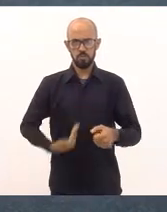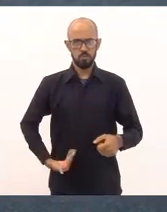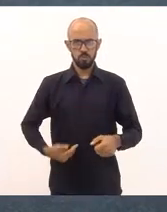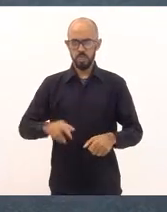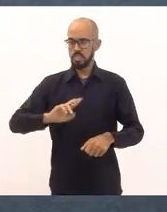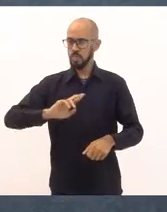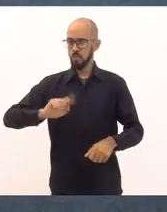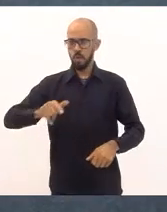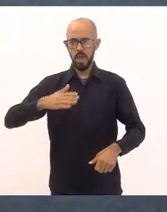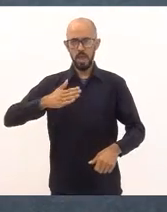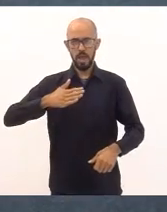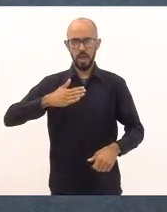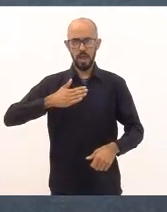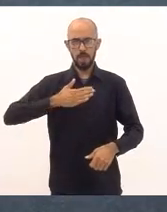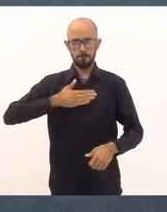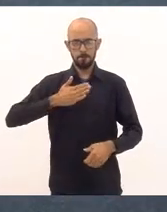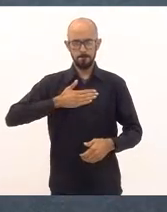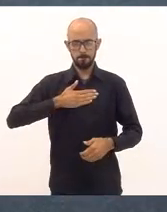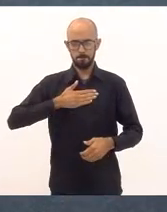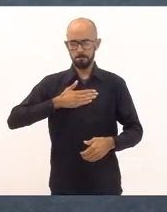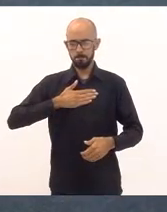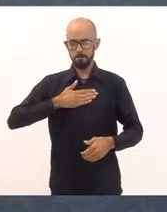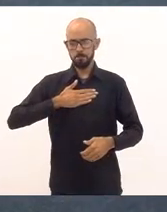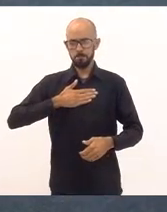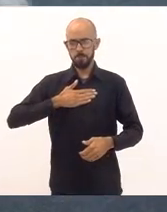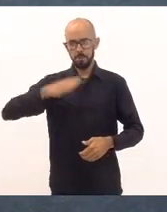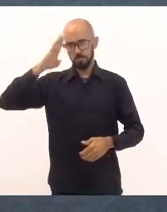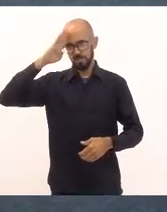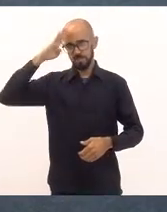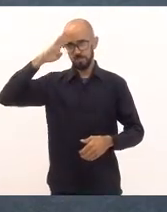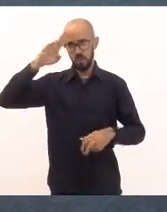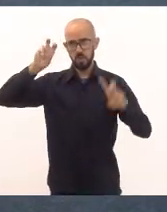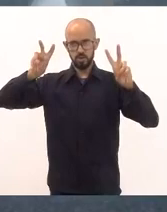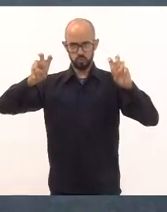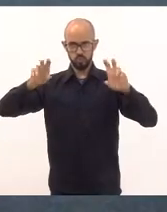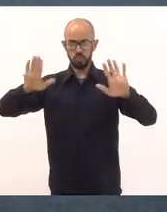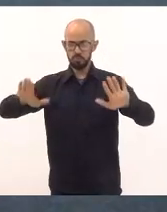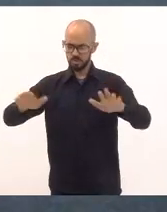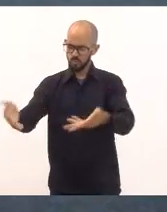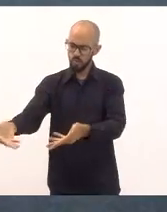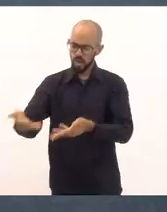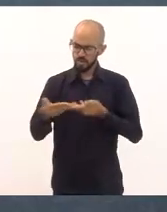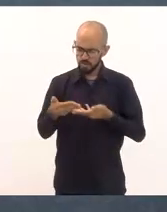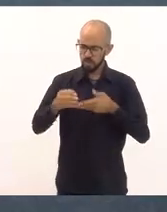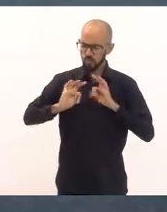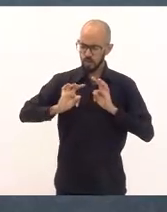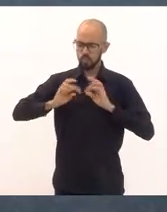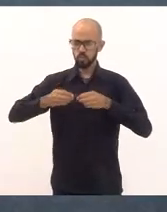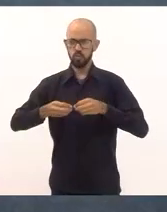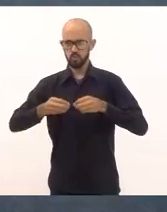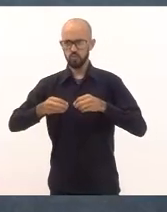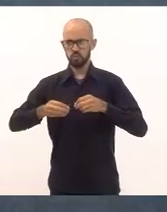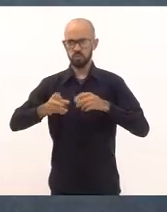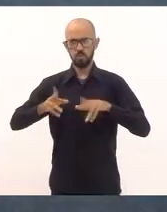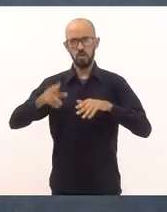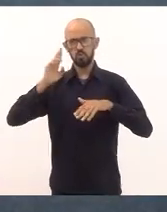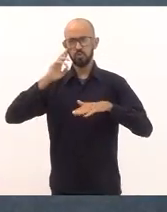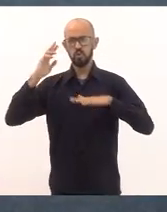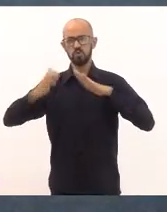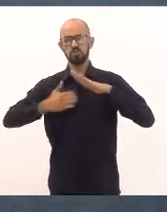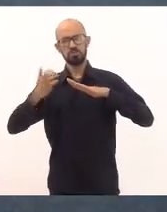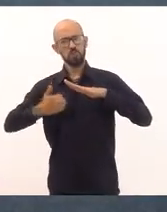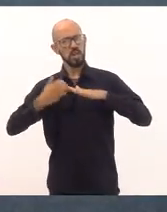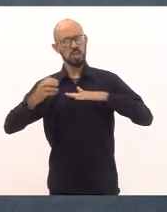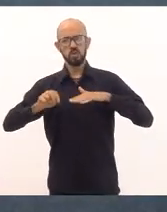base, eu atendo todo mundo como atendo empresários, sindicalistas, mas é justo, nada mais